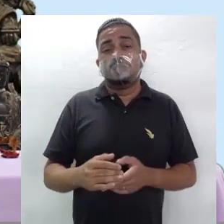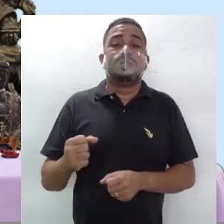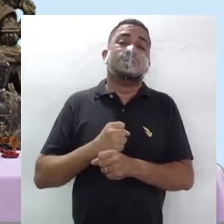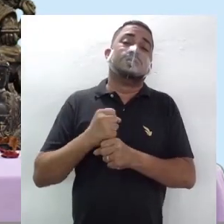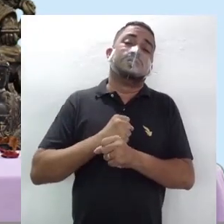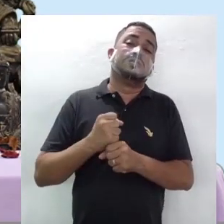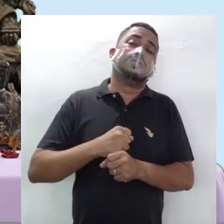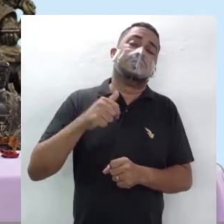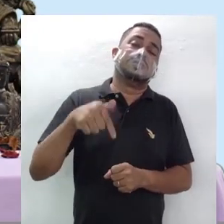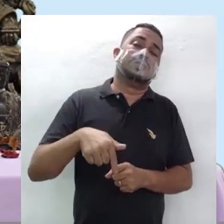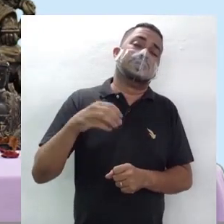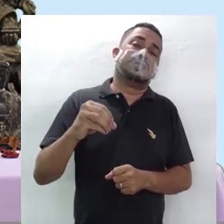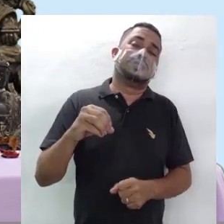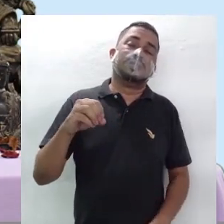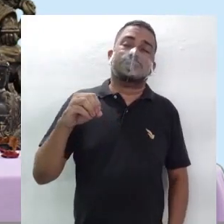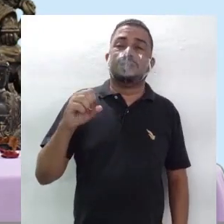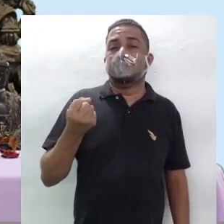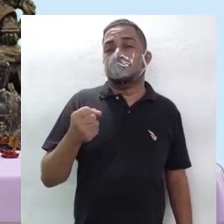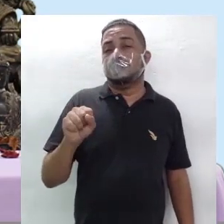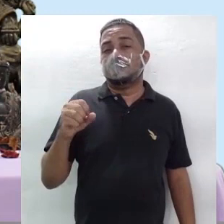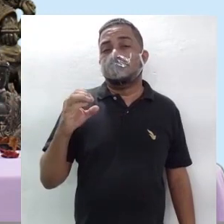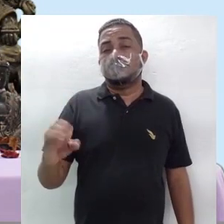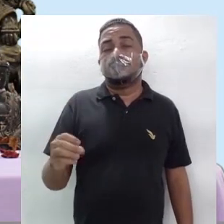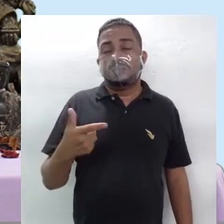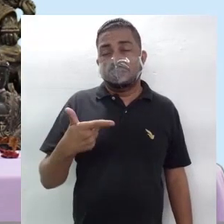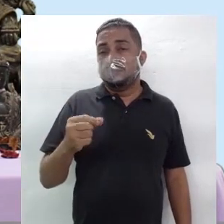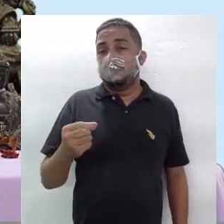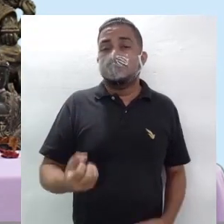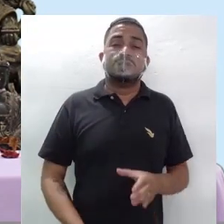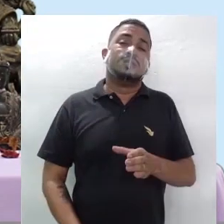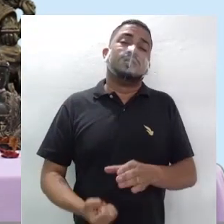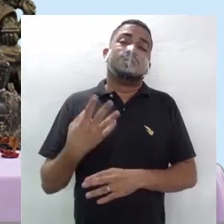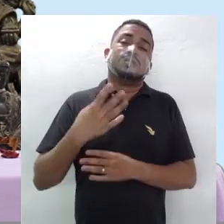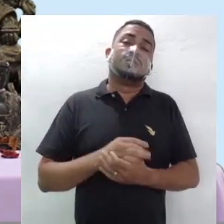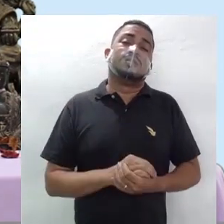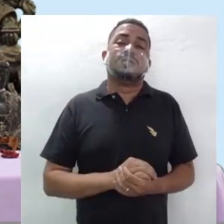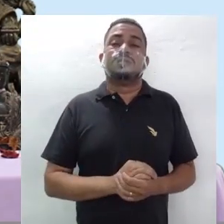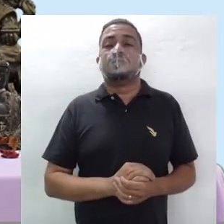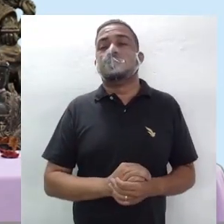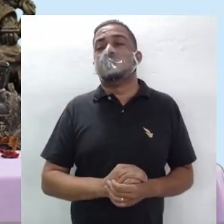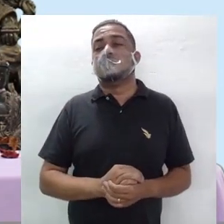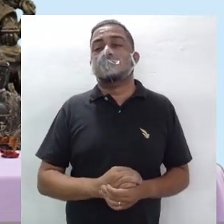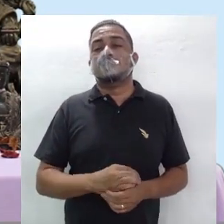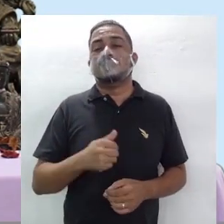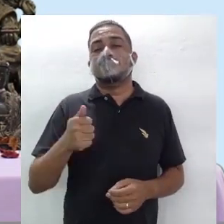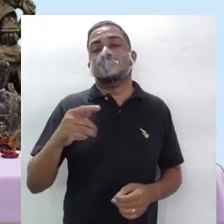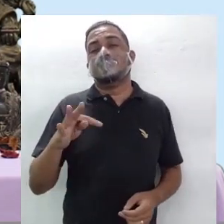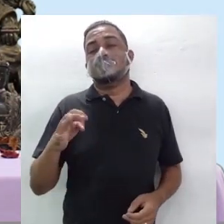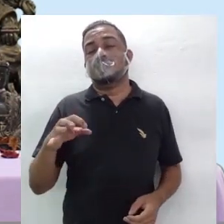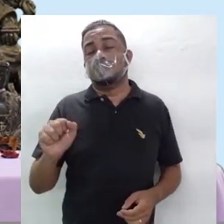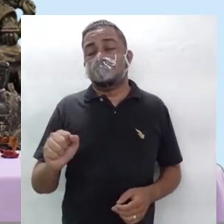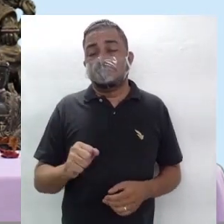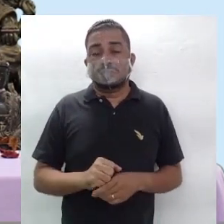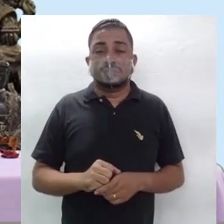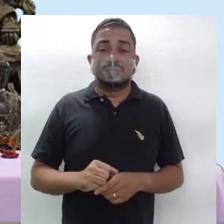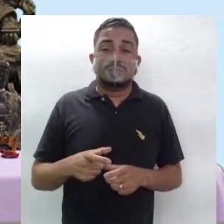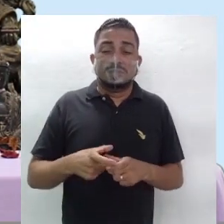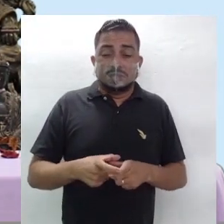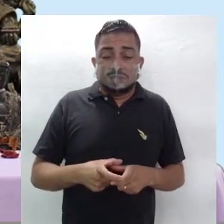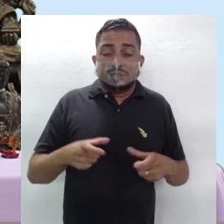da década de 70 do século XX, surgisse o que a gente chama de a tese